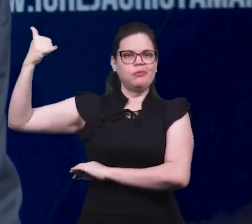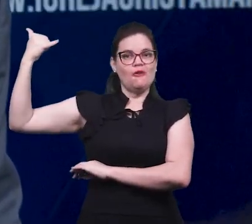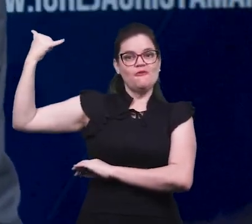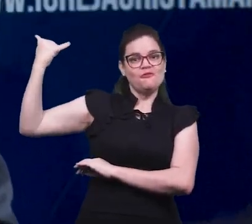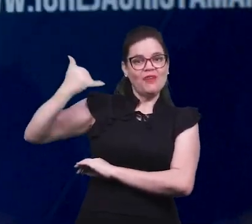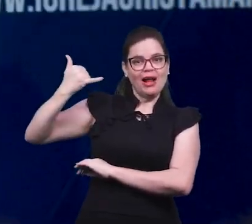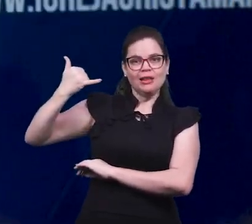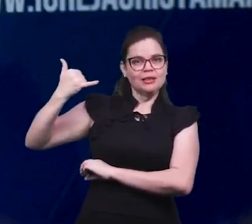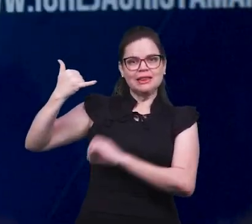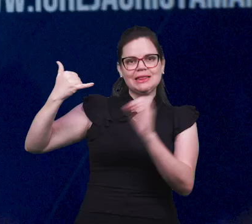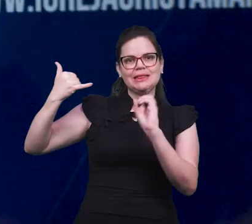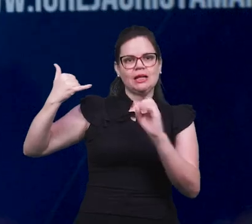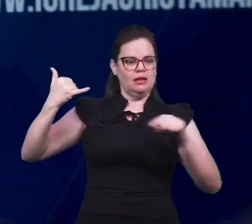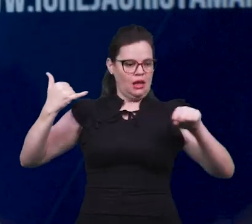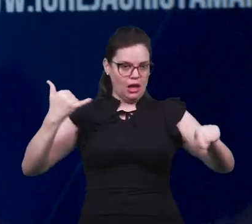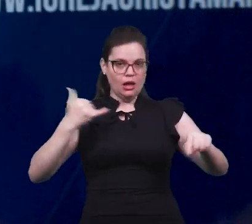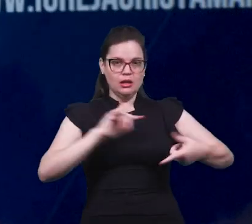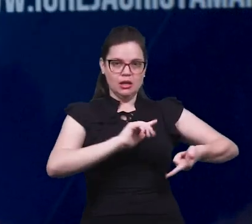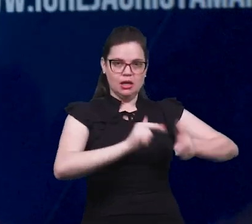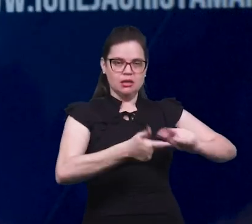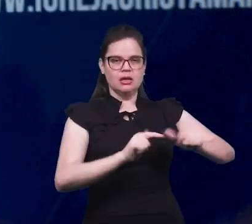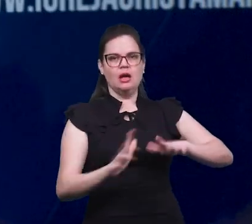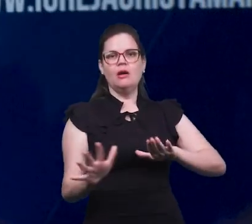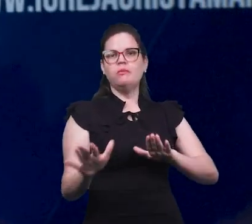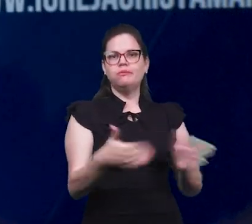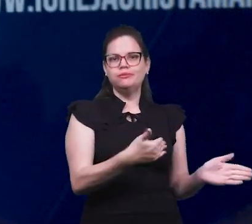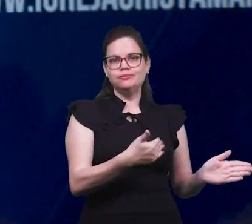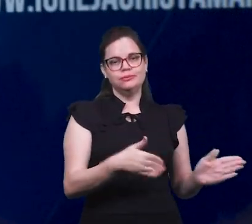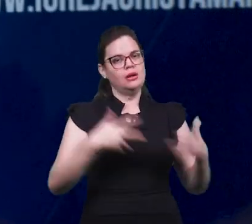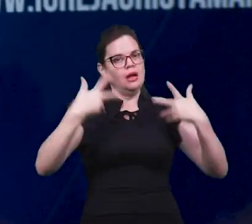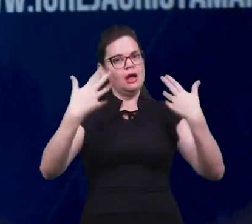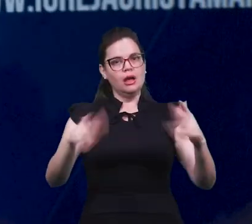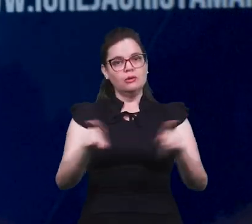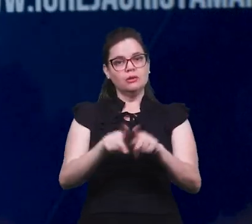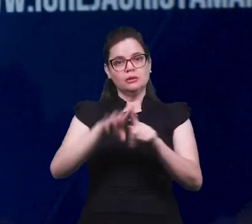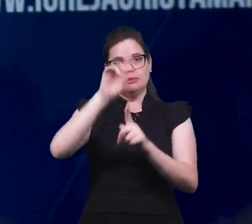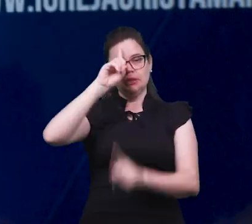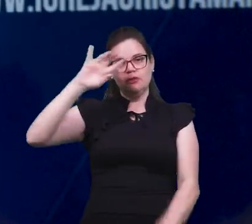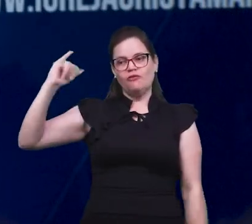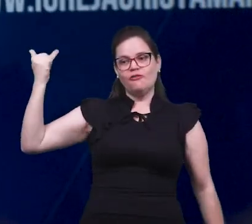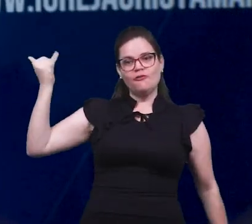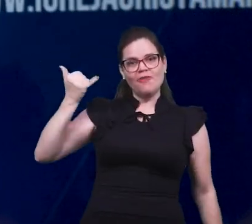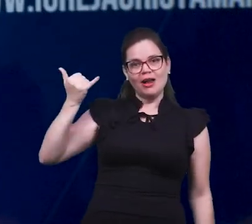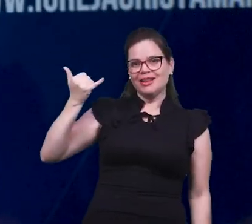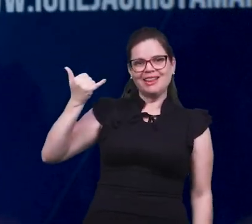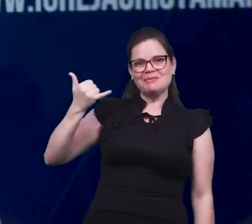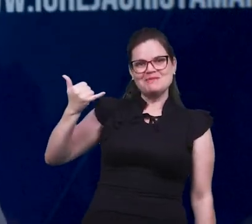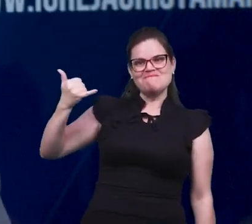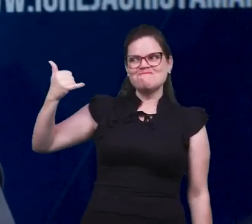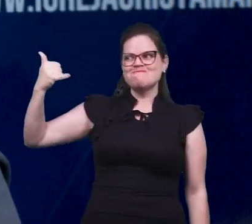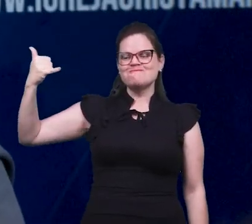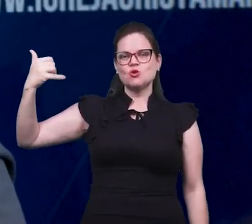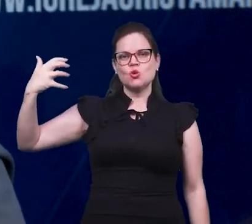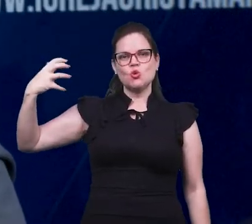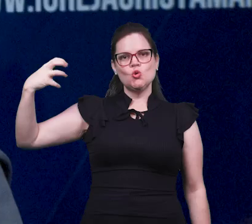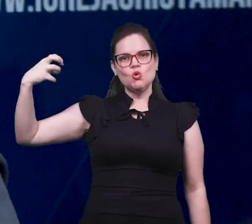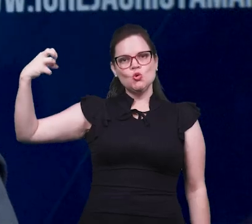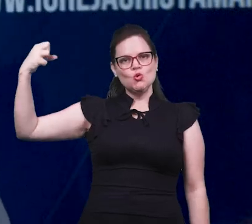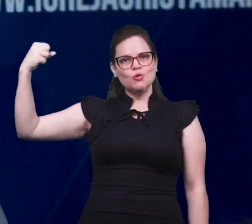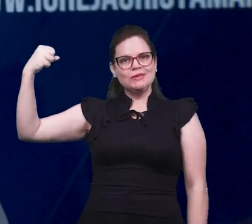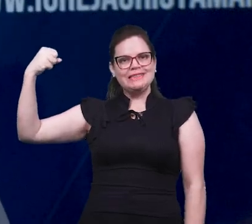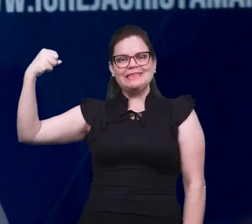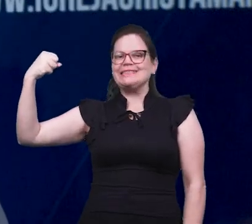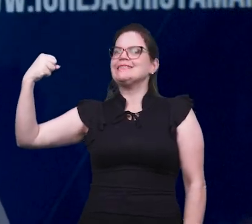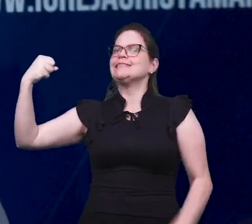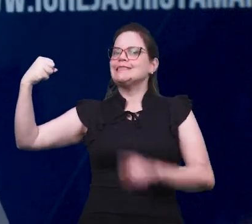falar, Israel foi para a apostasia. E quando Deus para de falar conosco, é o perigo. Quando Deus para de